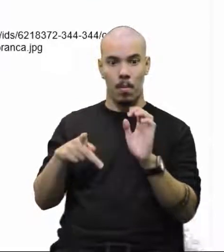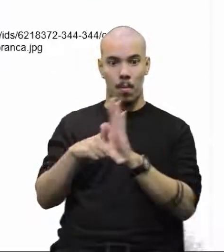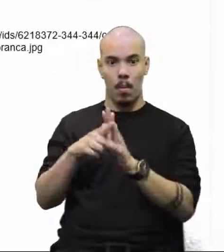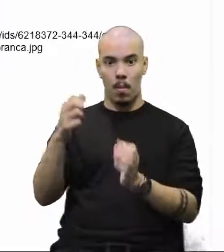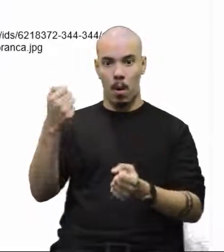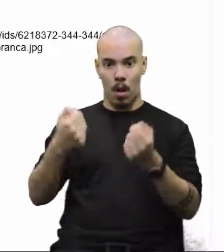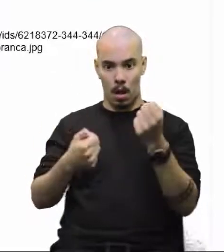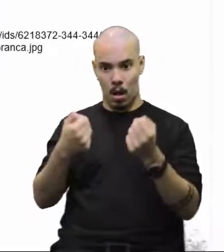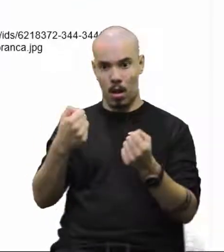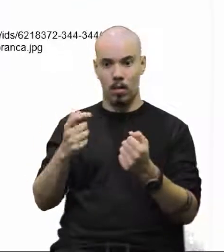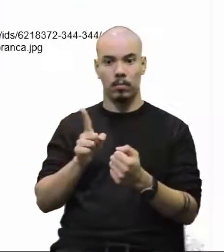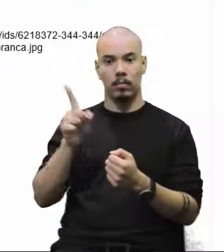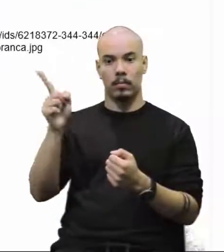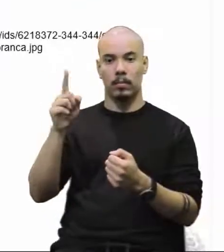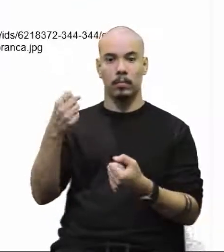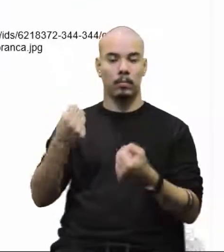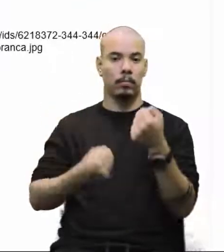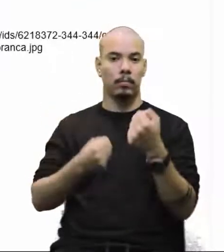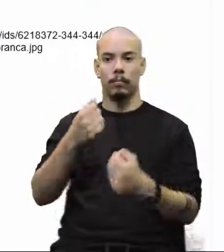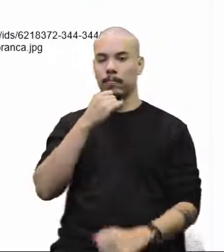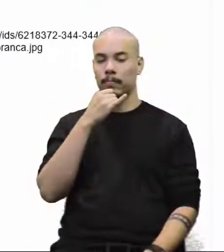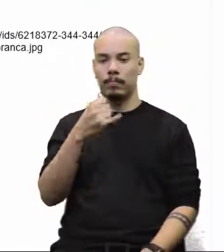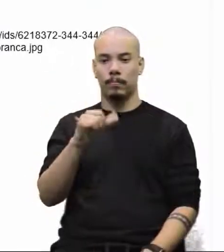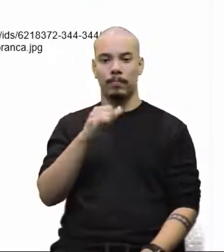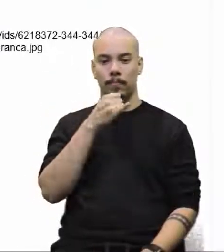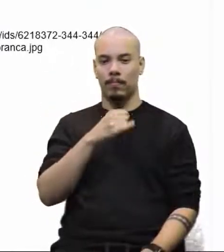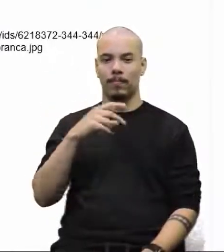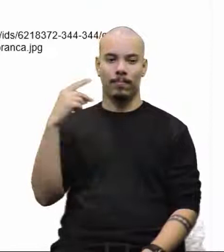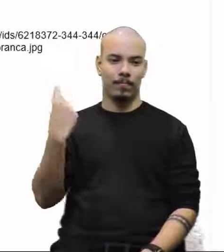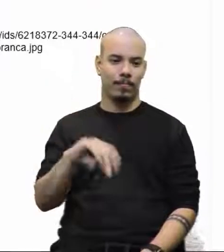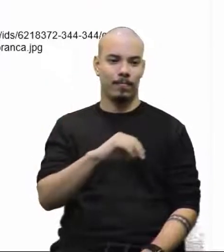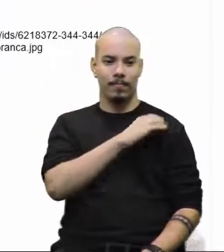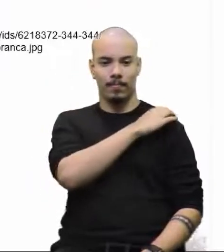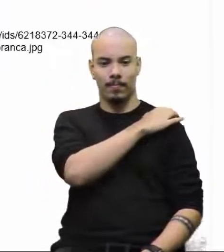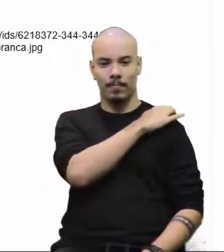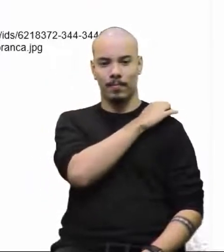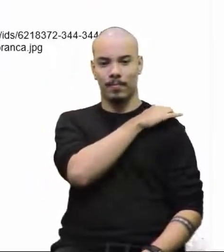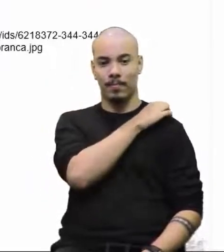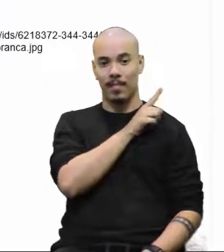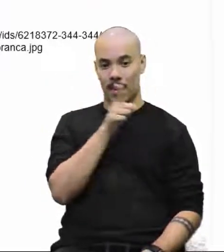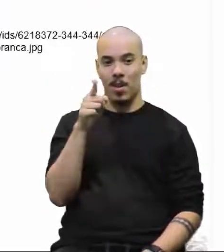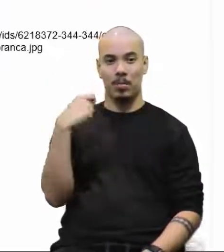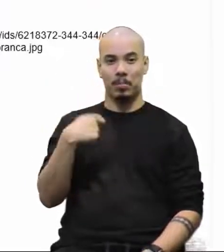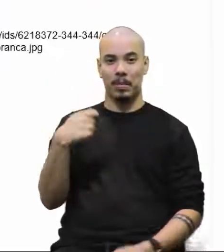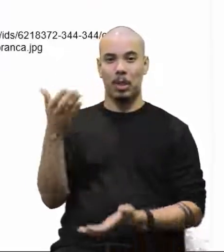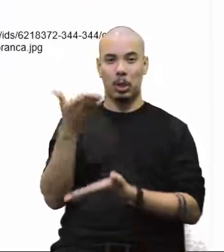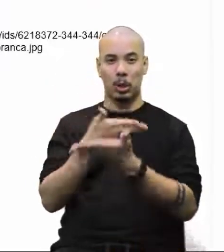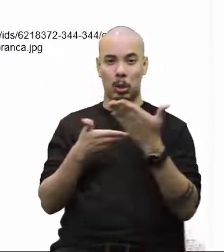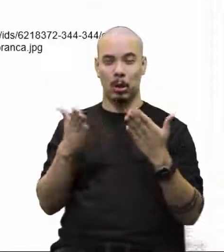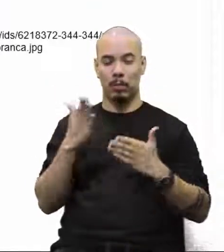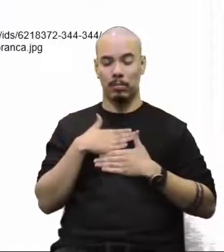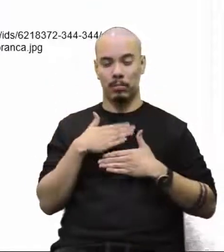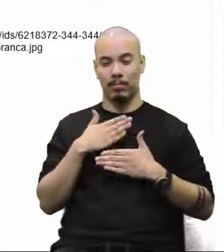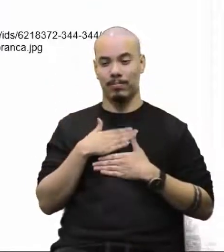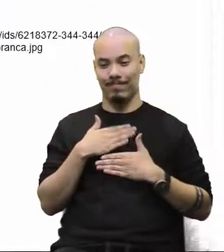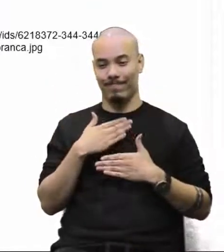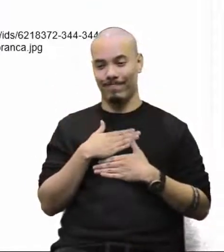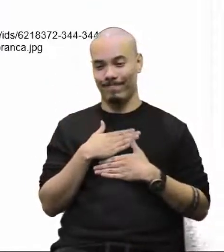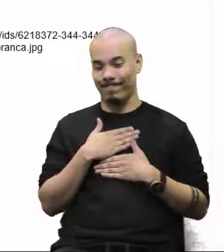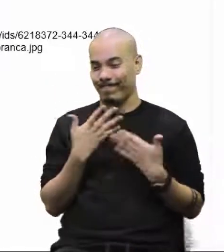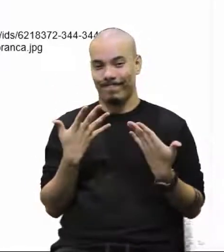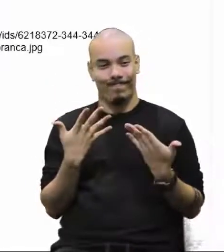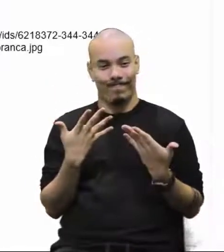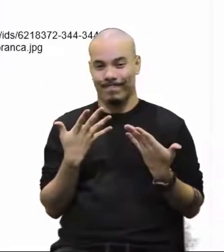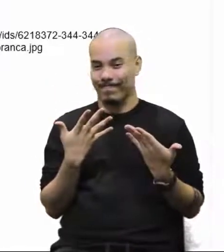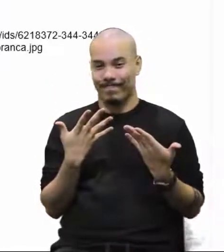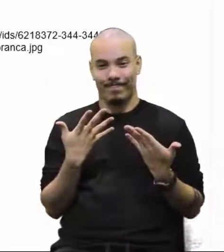outro um carrinho elétrico. Motor de partida, tive que trocar o meu. Mas acontece, já sem querer o bichinho